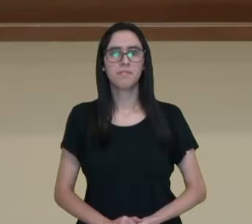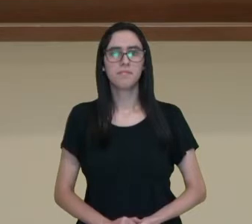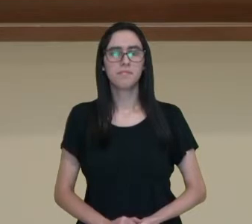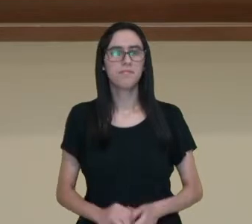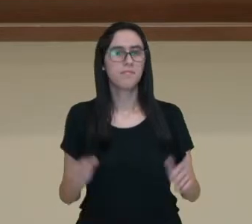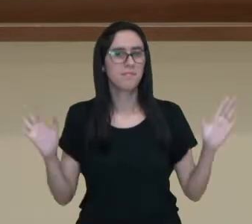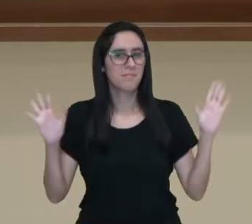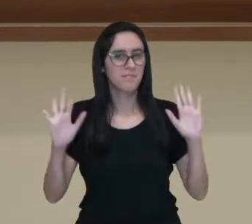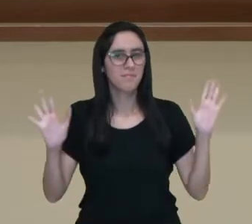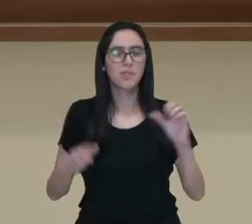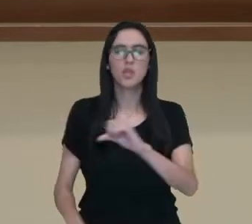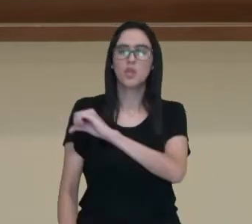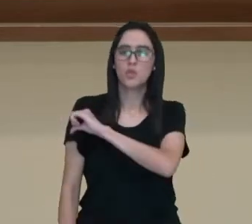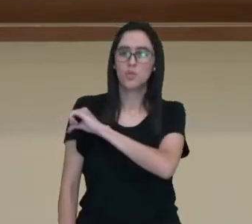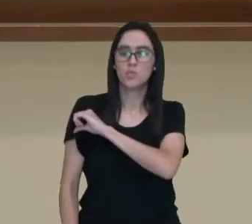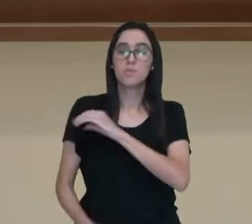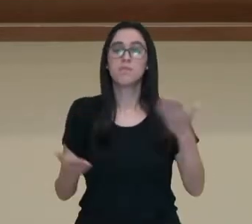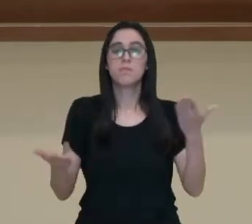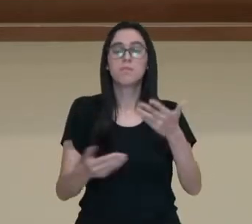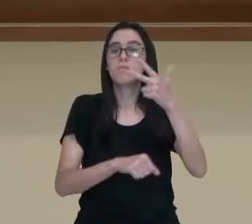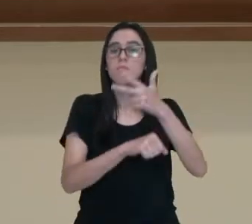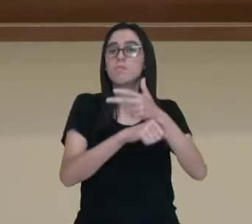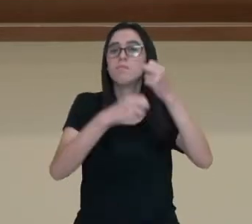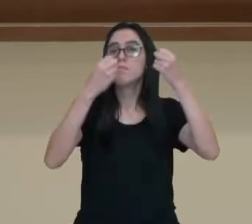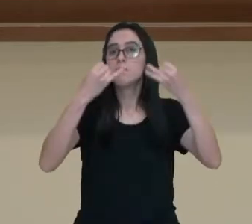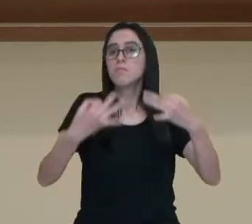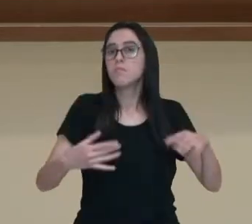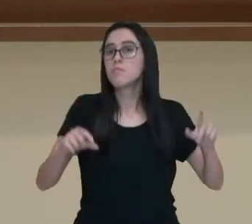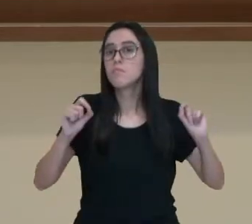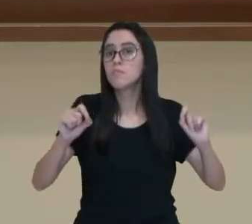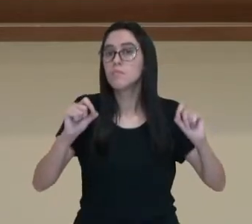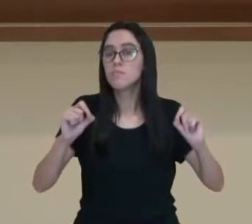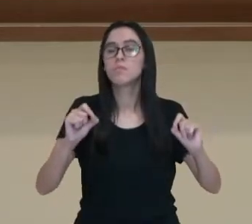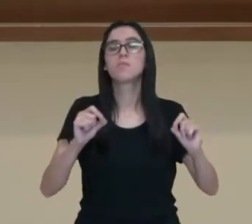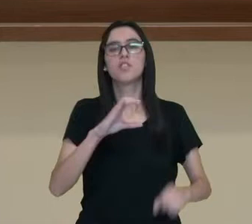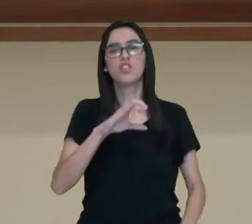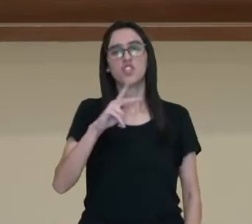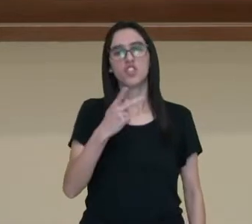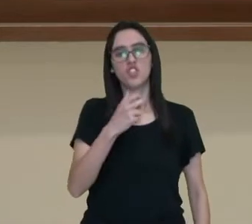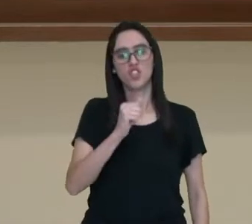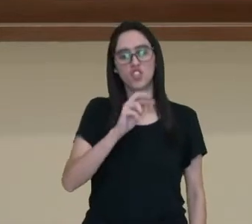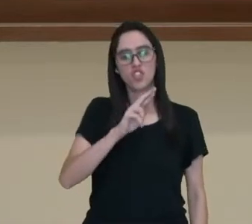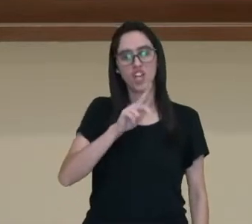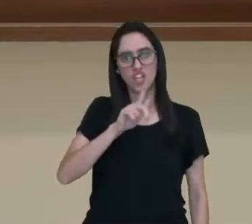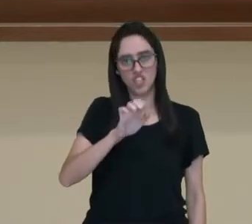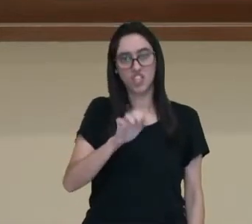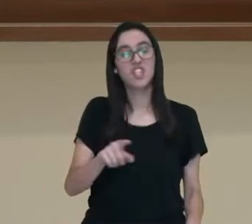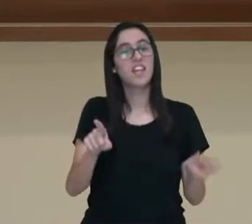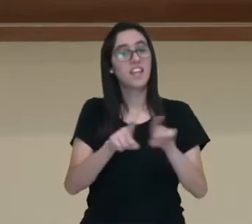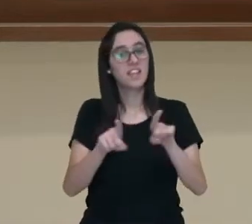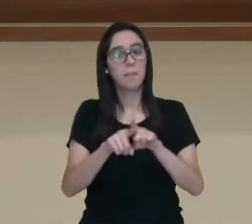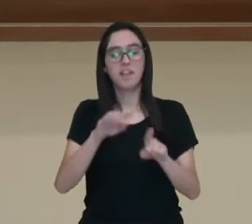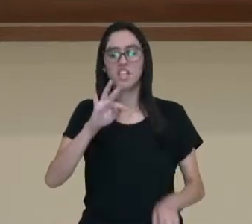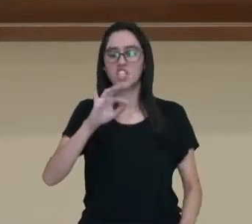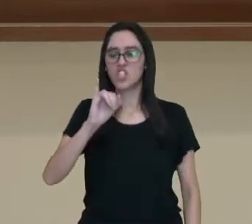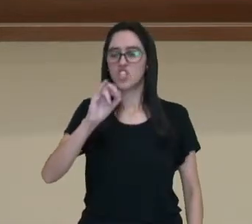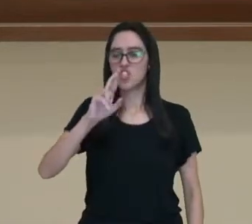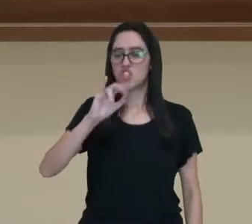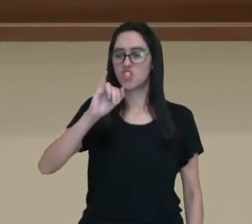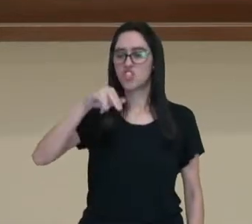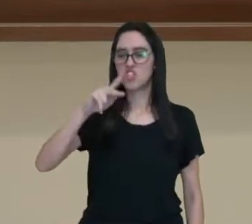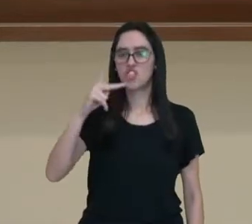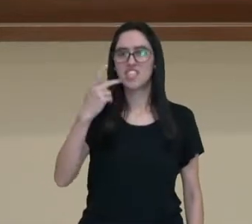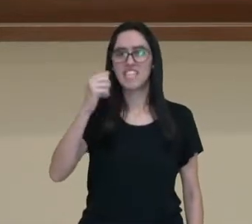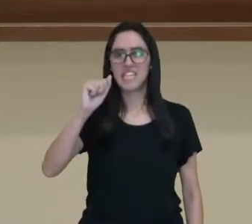Olá, estudantes do nono ano. Nesse vídeo vamos falar sobre charge e tirinha. Você percebe alguma semelhança entre a